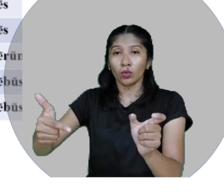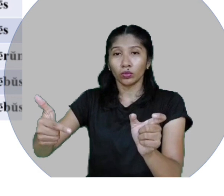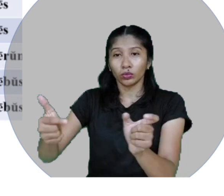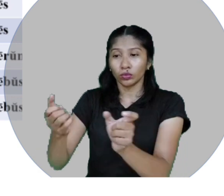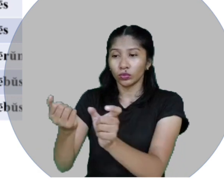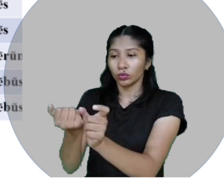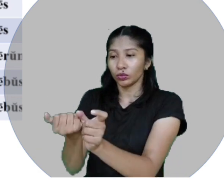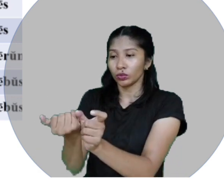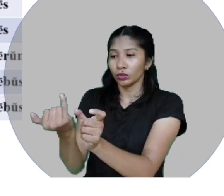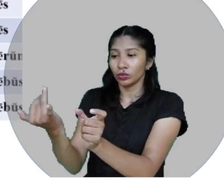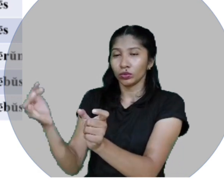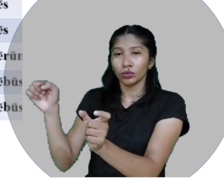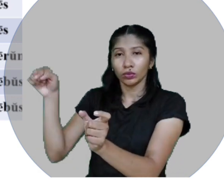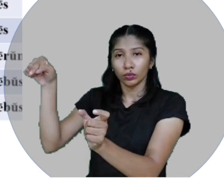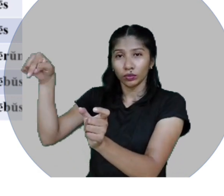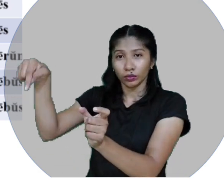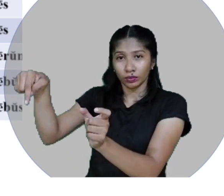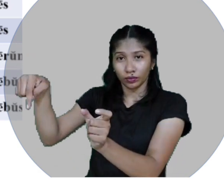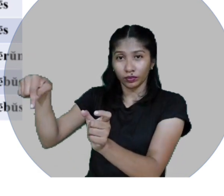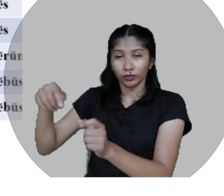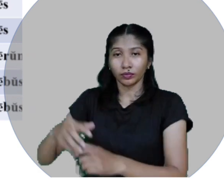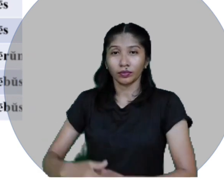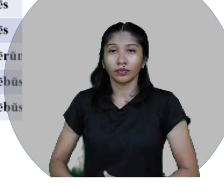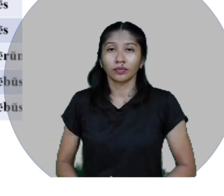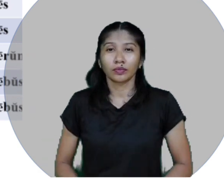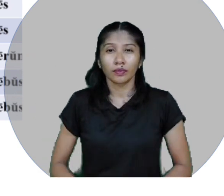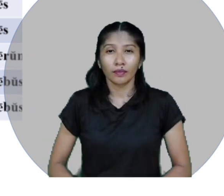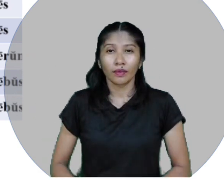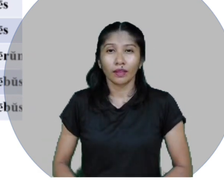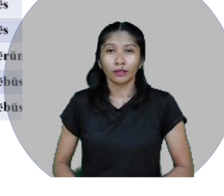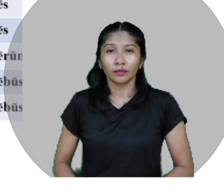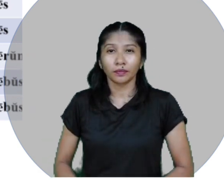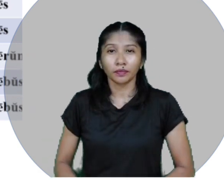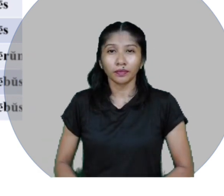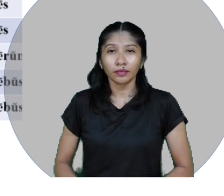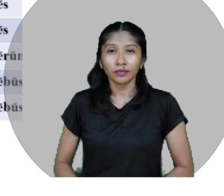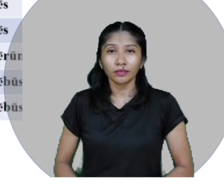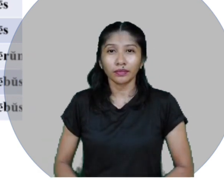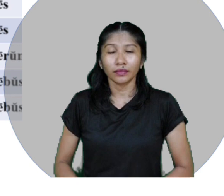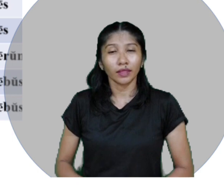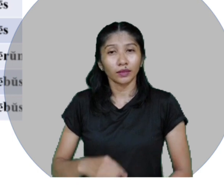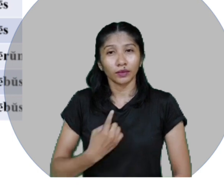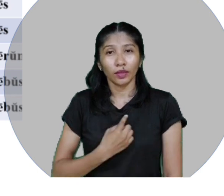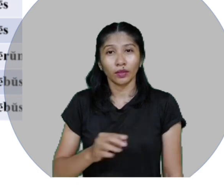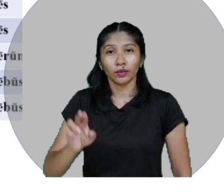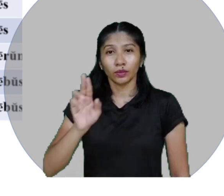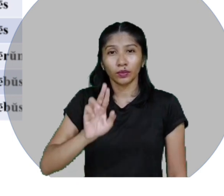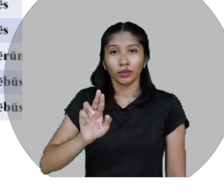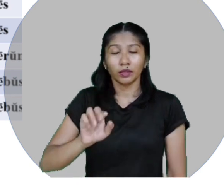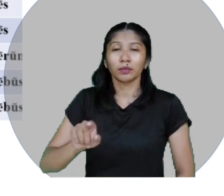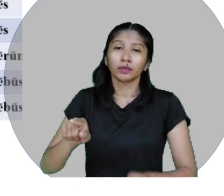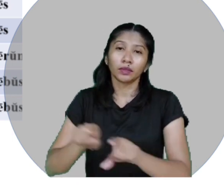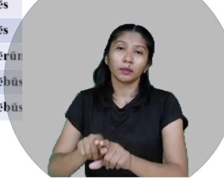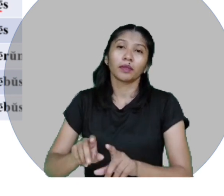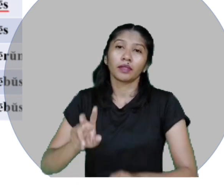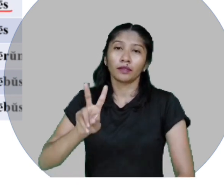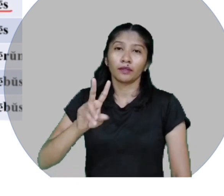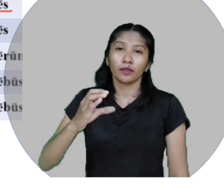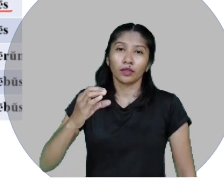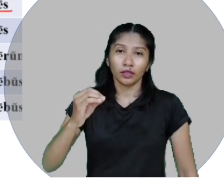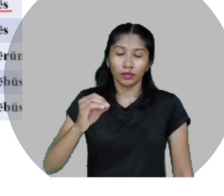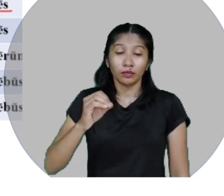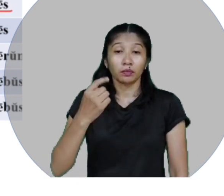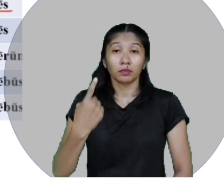plural. Este é o mesmo princípio que utilizaremos para o vocativo, já que o singular possui a mesma forma